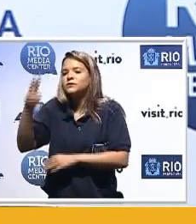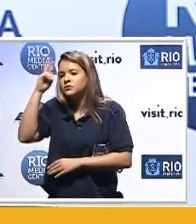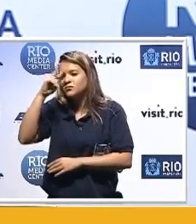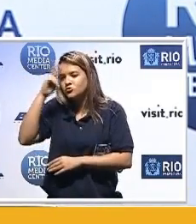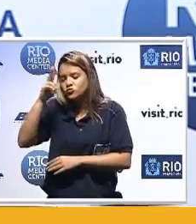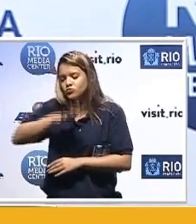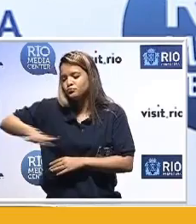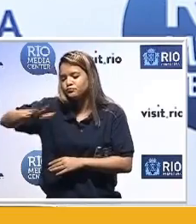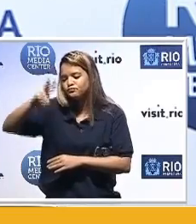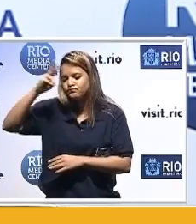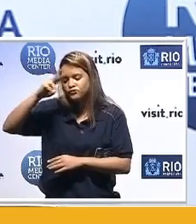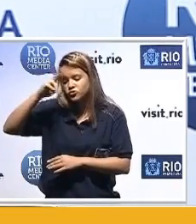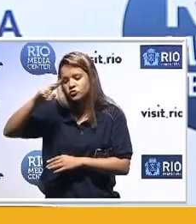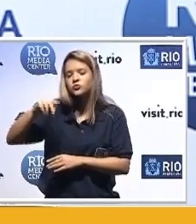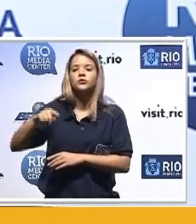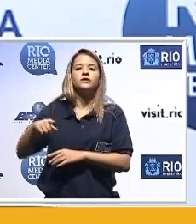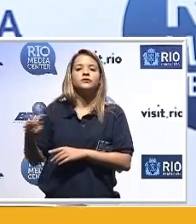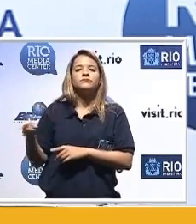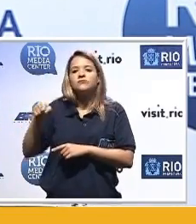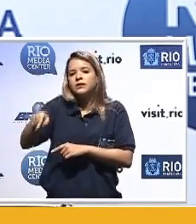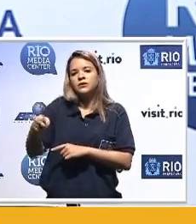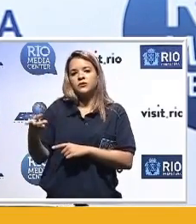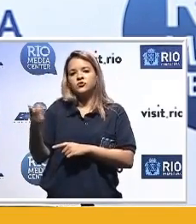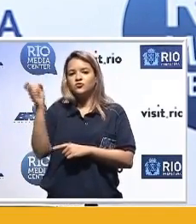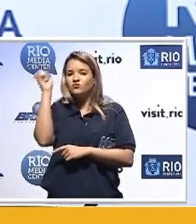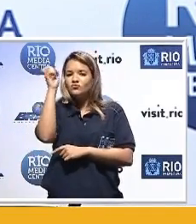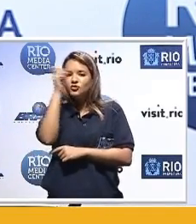têm, porque eles sentem que